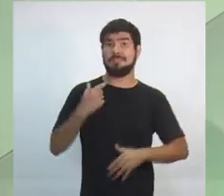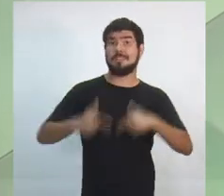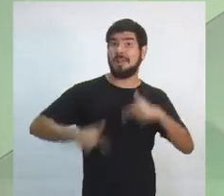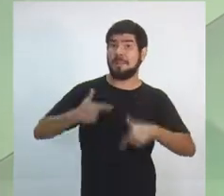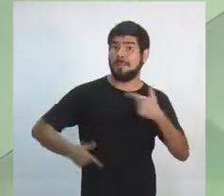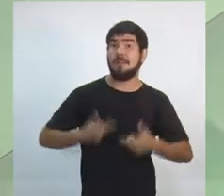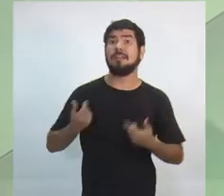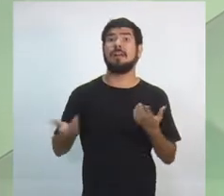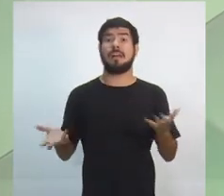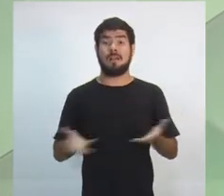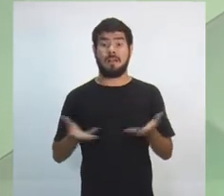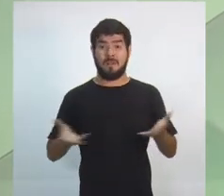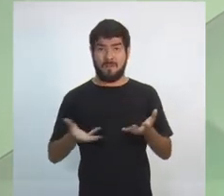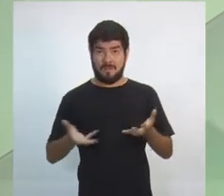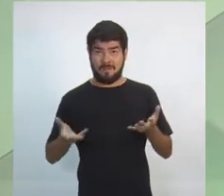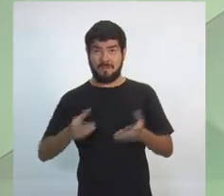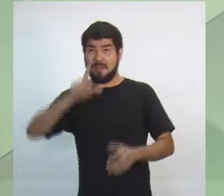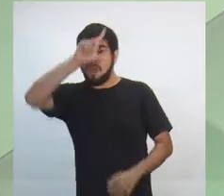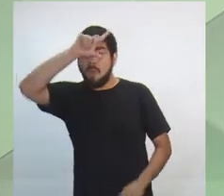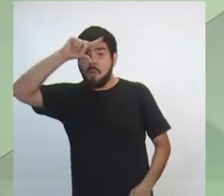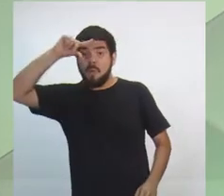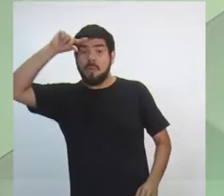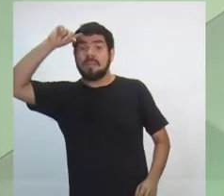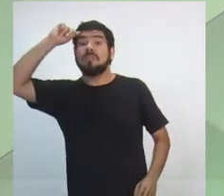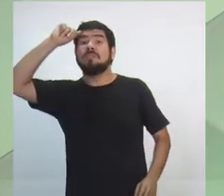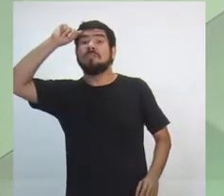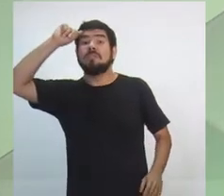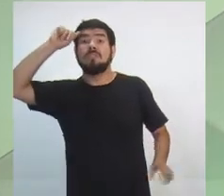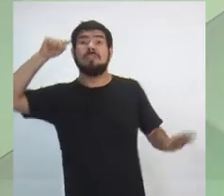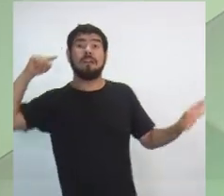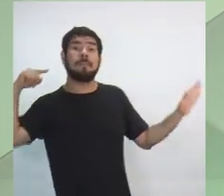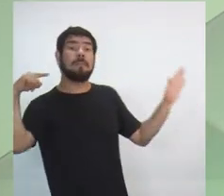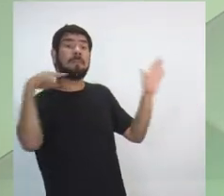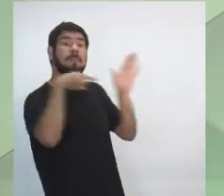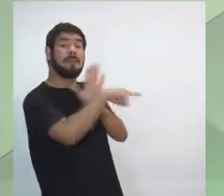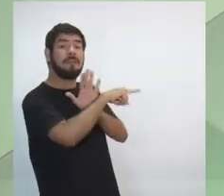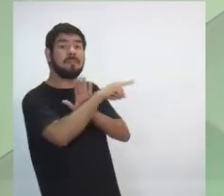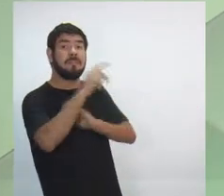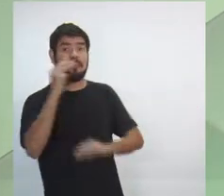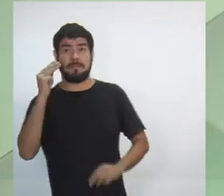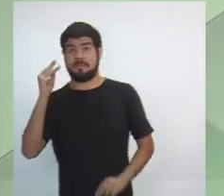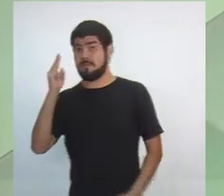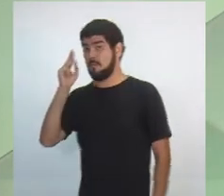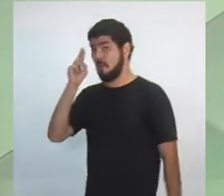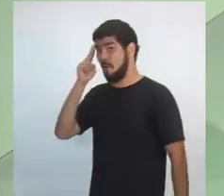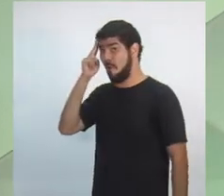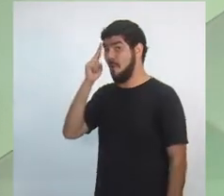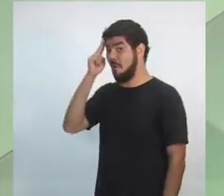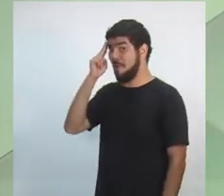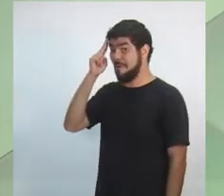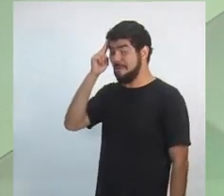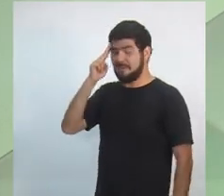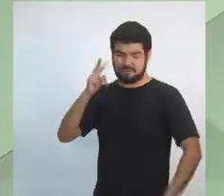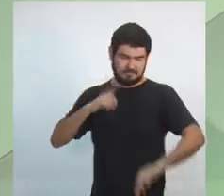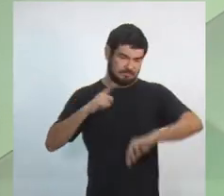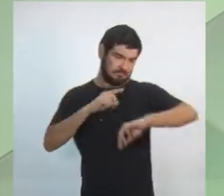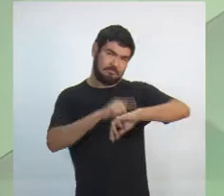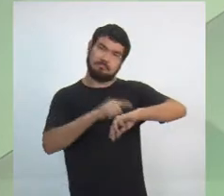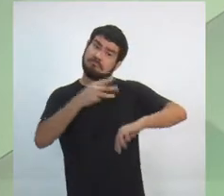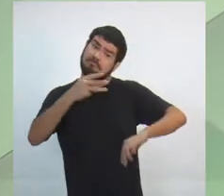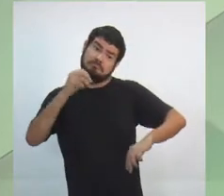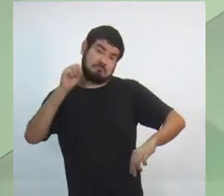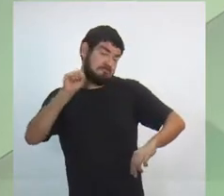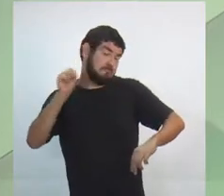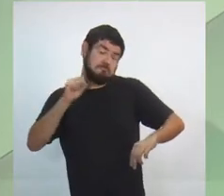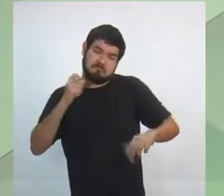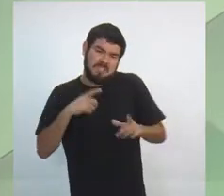o candidato Wilson Lima, que vai perguntar para o candidato Omar Aziz. O candidato tem 30 segundos. Se ele quiser abrir mão de parte do